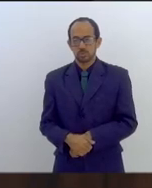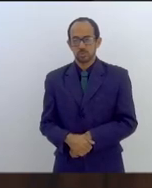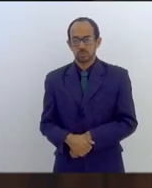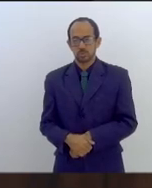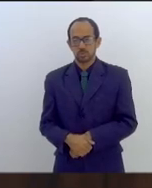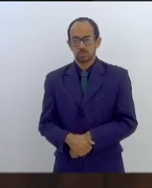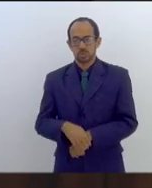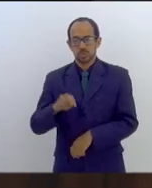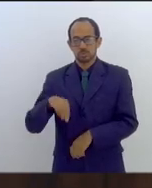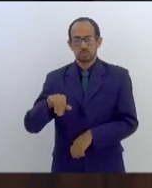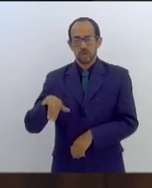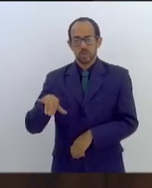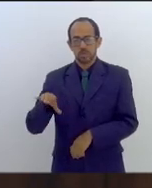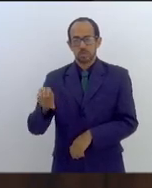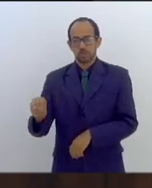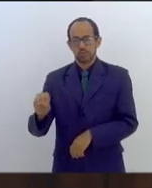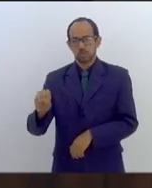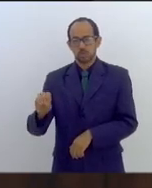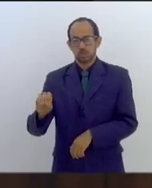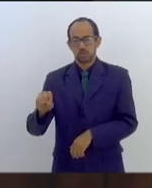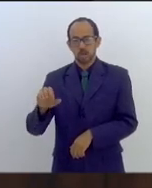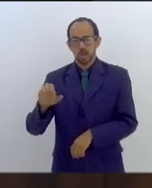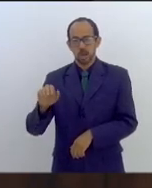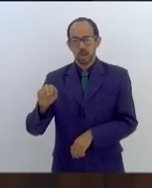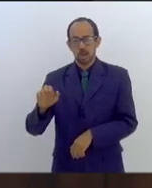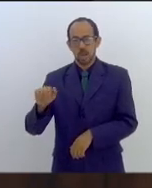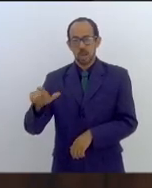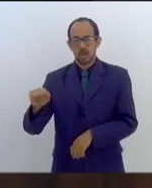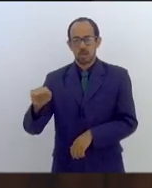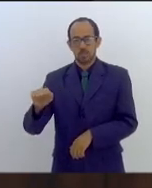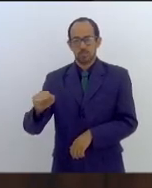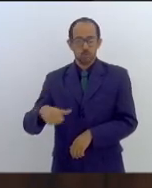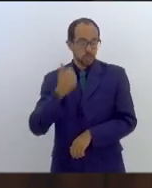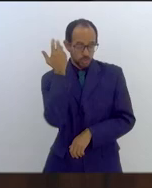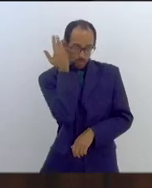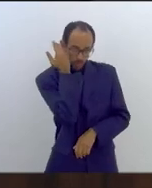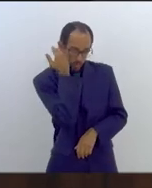Deputado Márcio Canella. Deputado Márcio Canella. Deputado Eliomar Coelho.